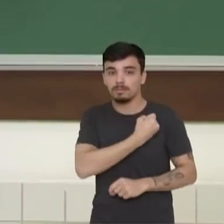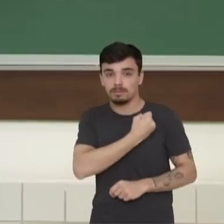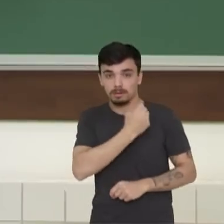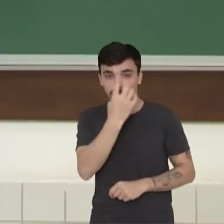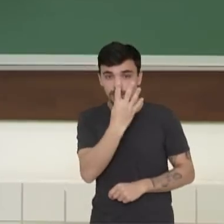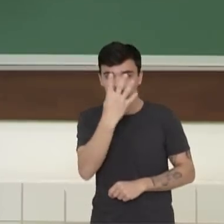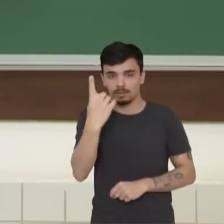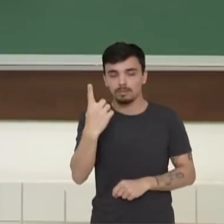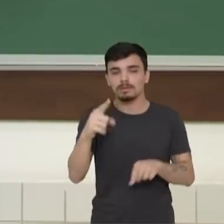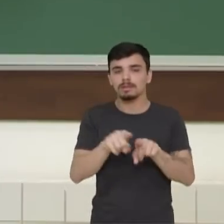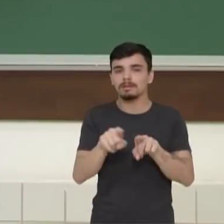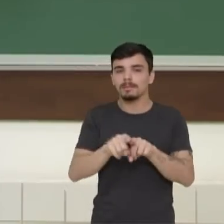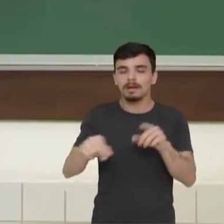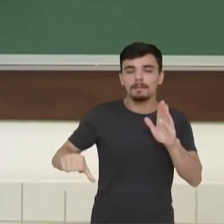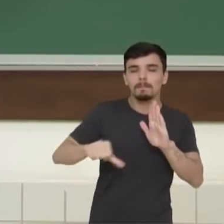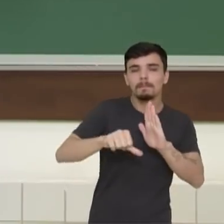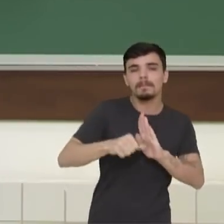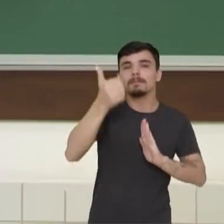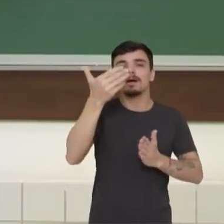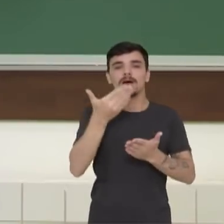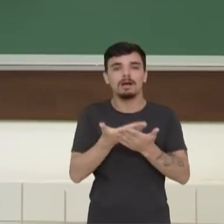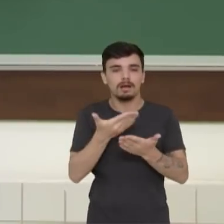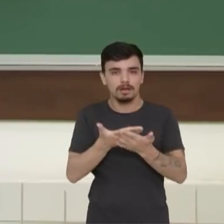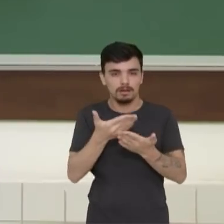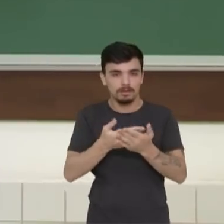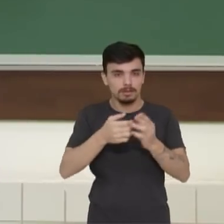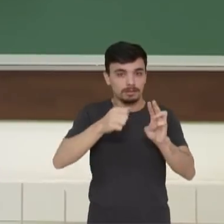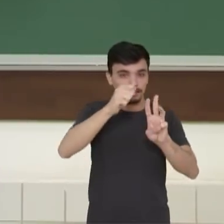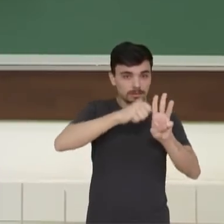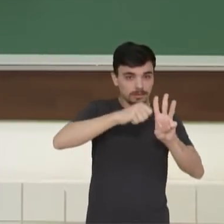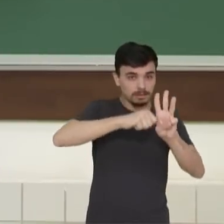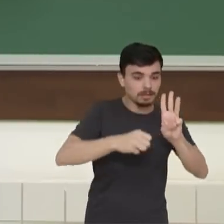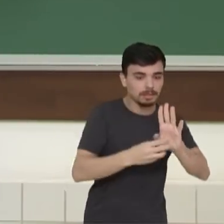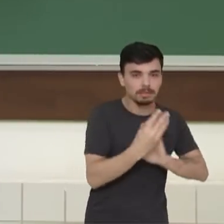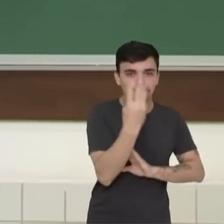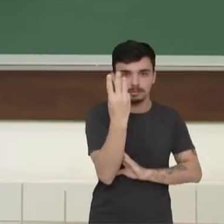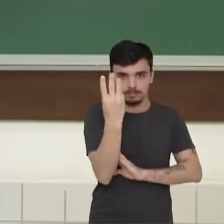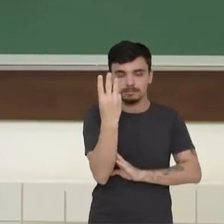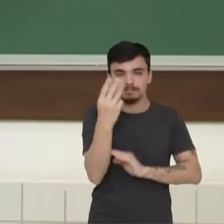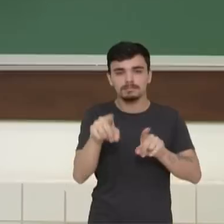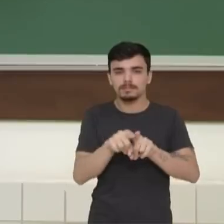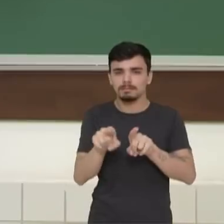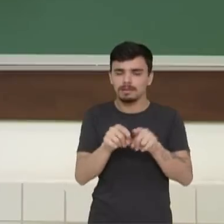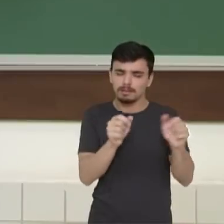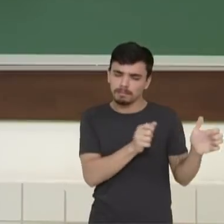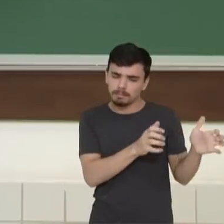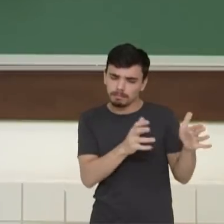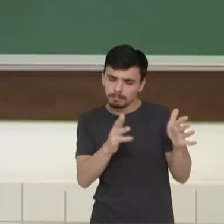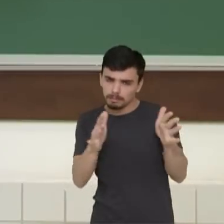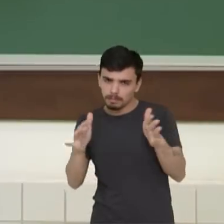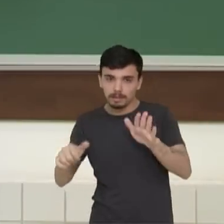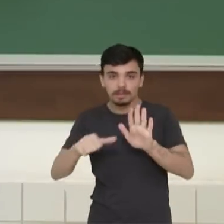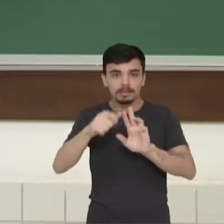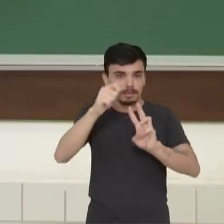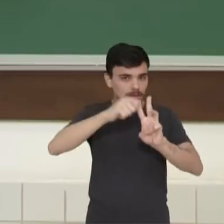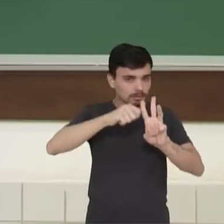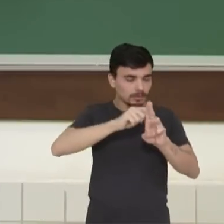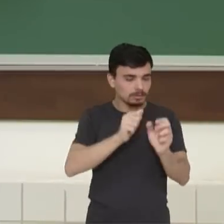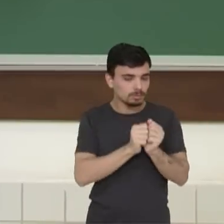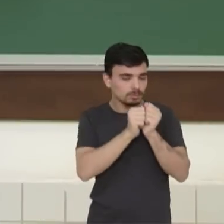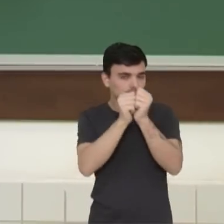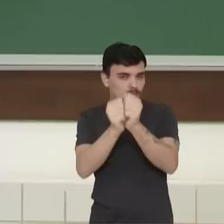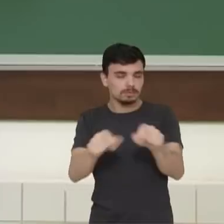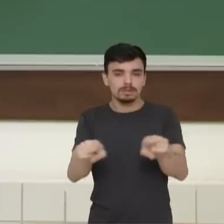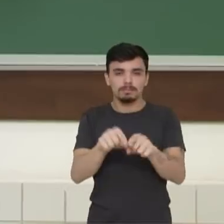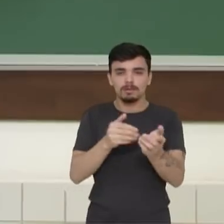41 e essa é a nossa primeira aula do terceiro trimestre. Então, a gente vai ter aí um trimestre todo junto, né? Começamos